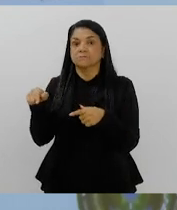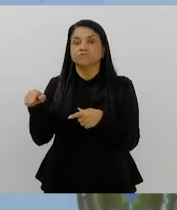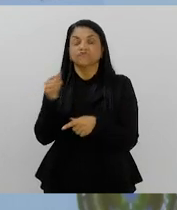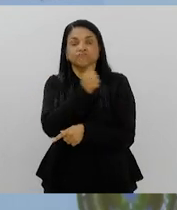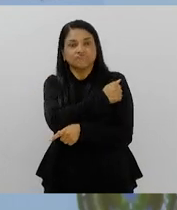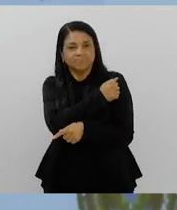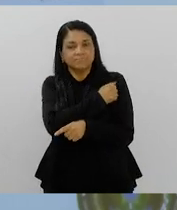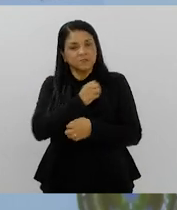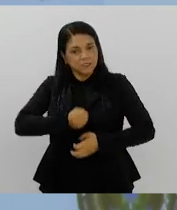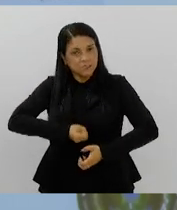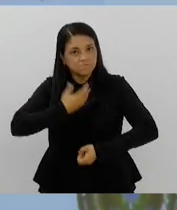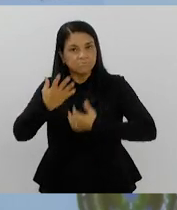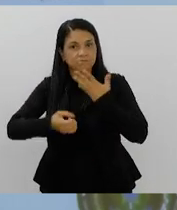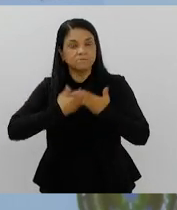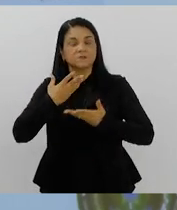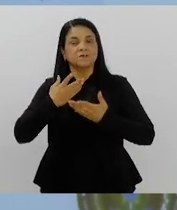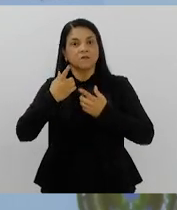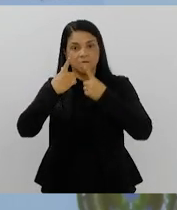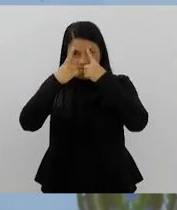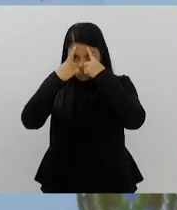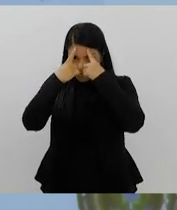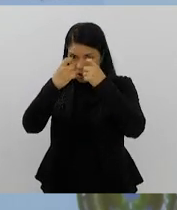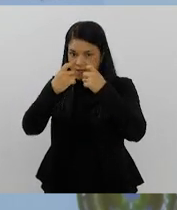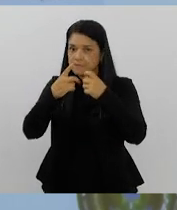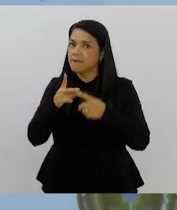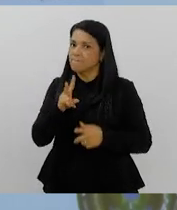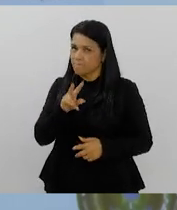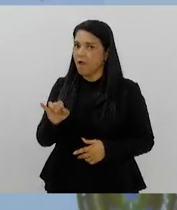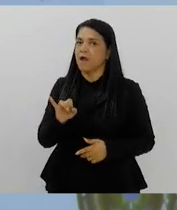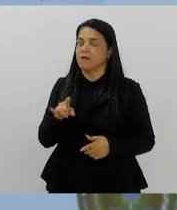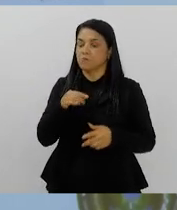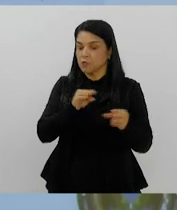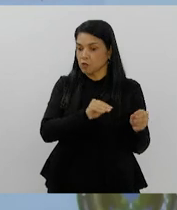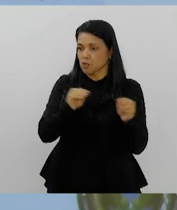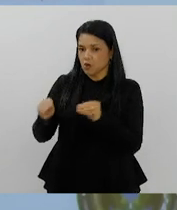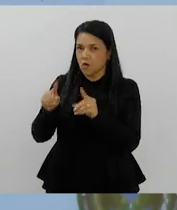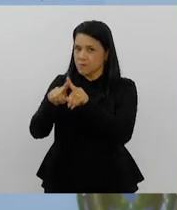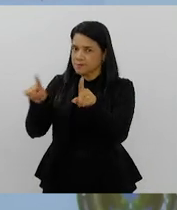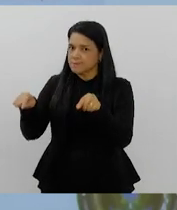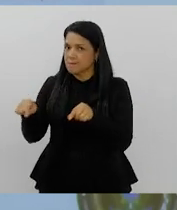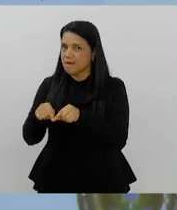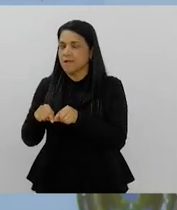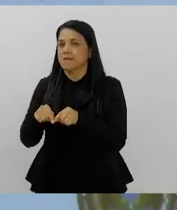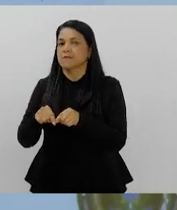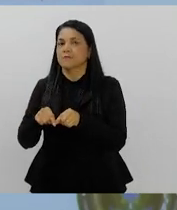expressaram a intenção de praticar uma violência após terem sido trocados de sala, após terem sido